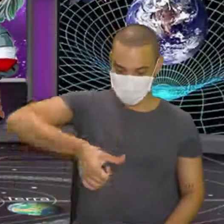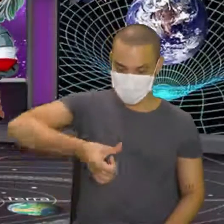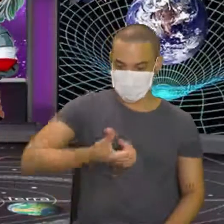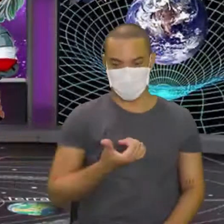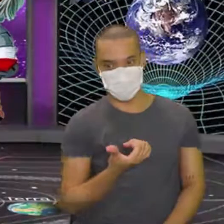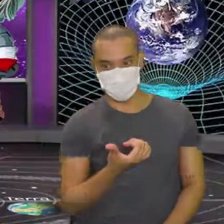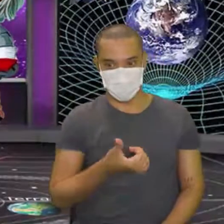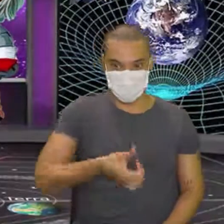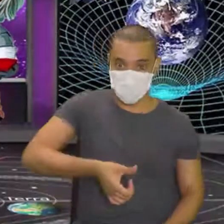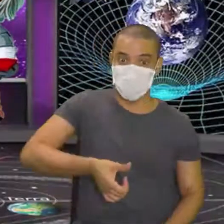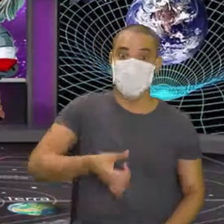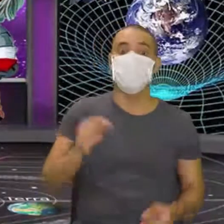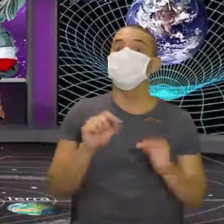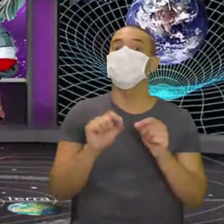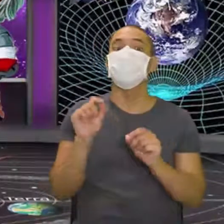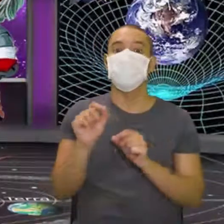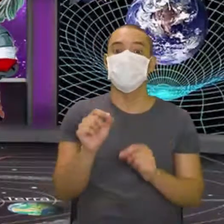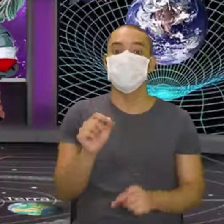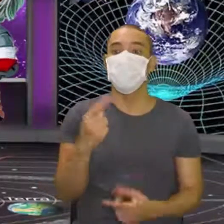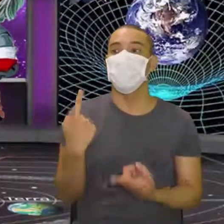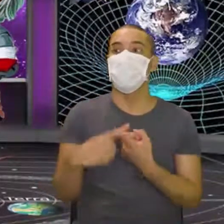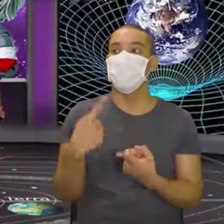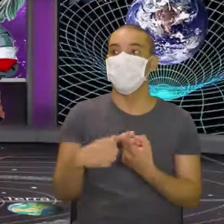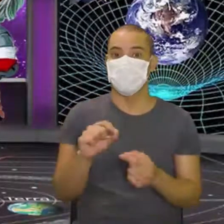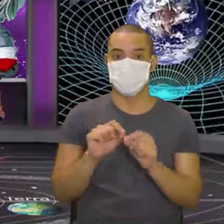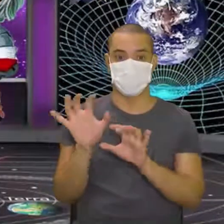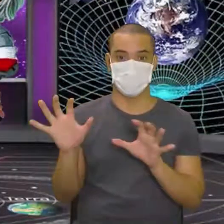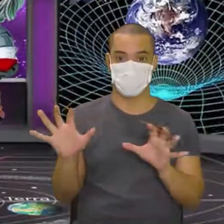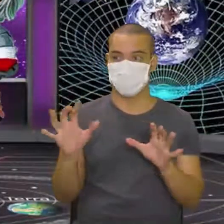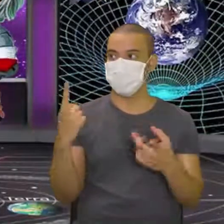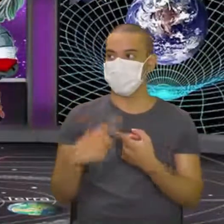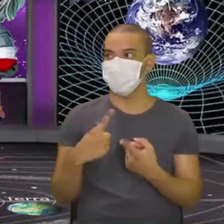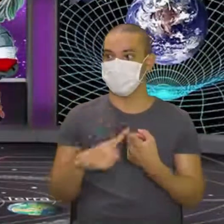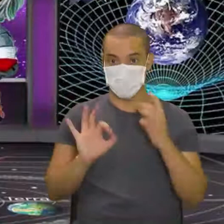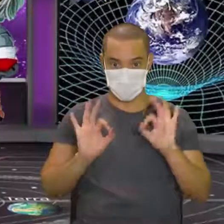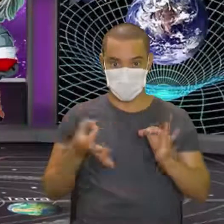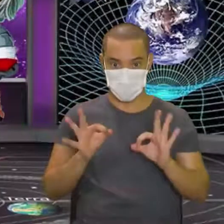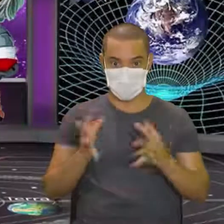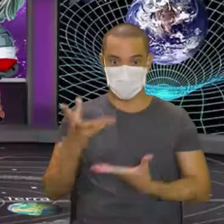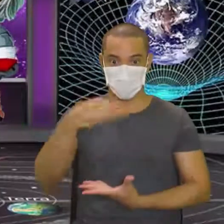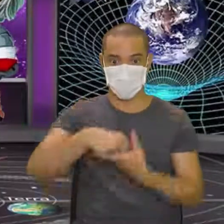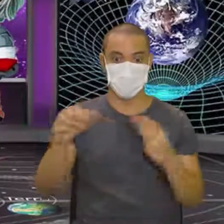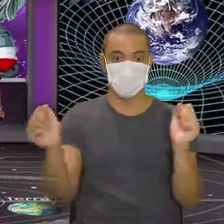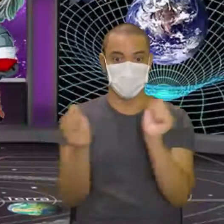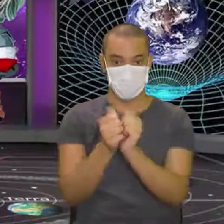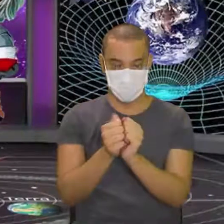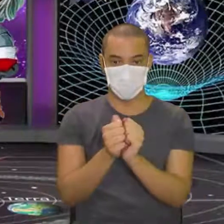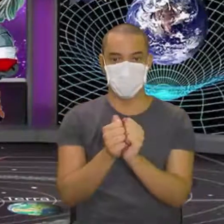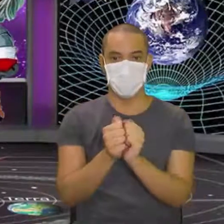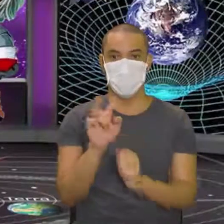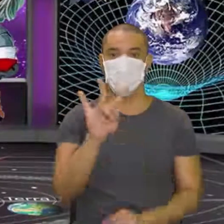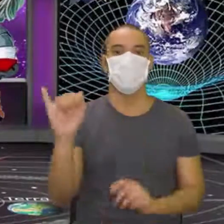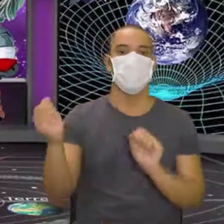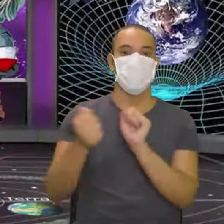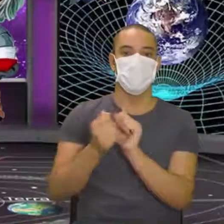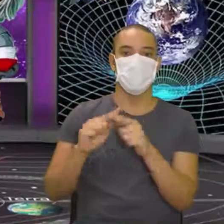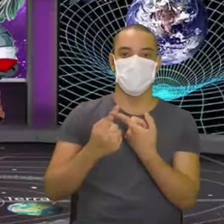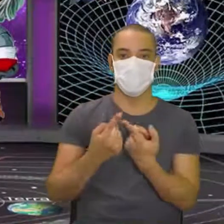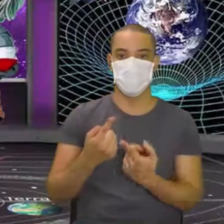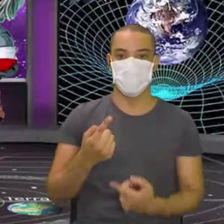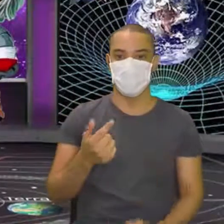Então, pessoal, olha aí, ó, tá vendo, ó? Saindo aqui, certo? Saindo, eu vou para cá,